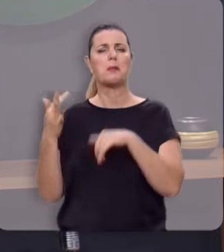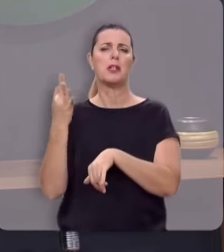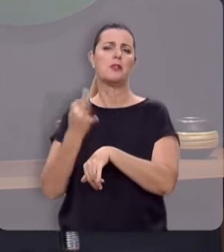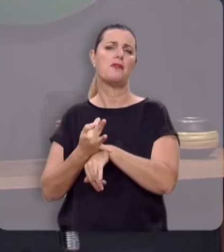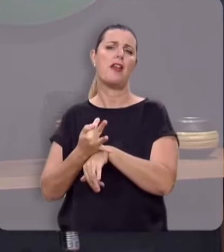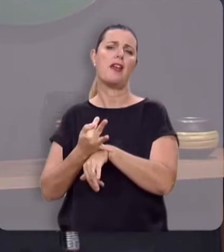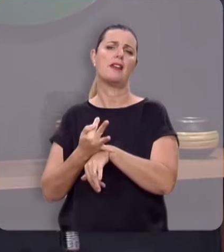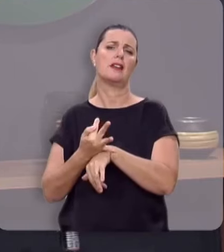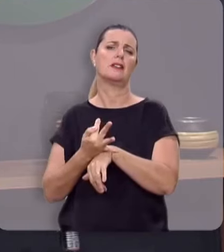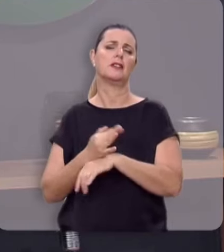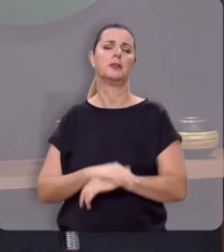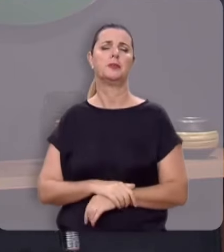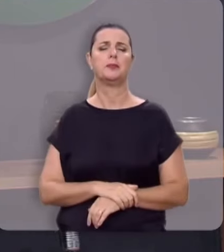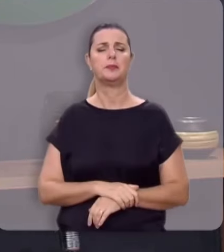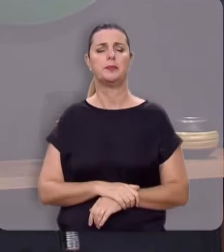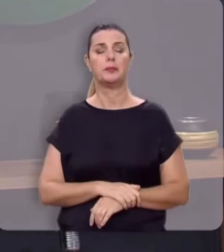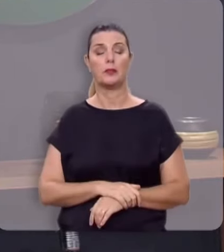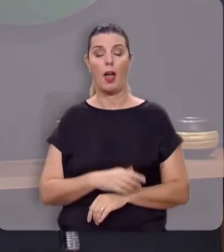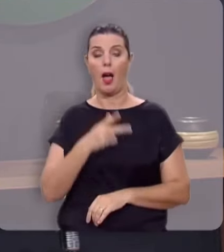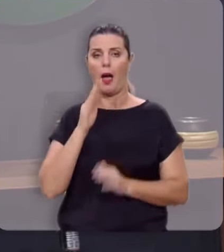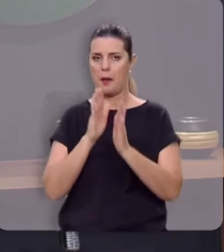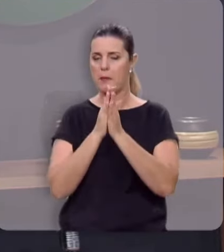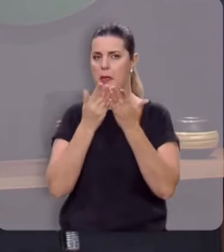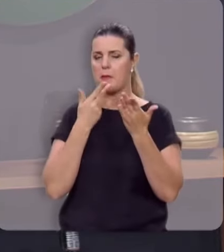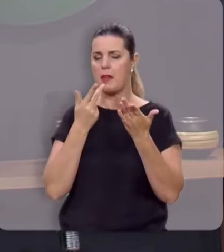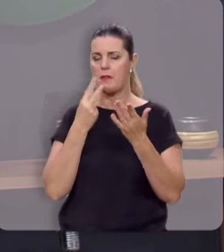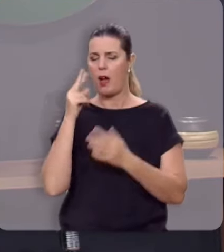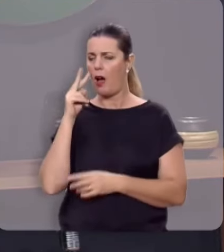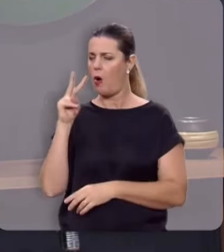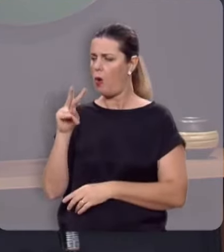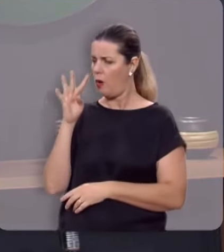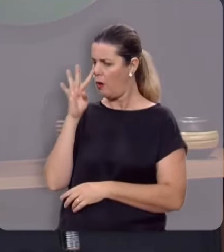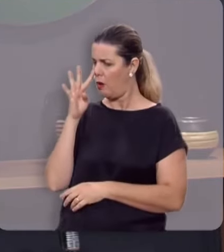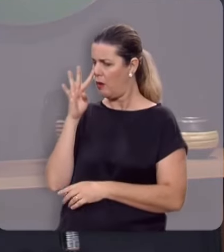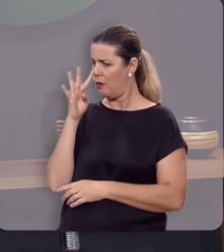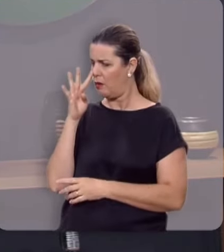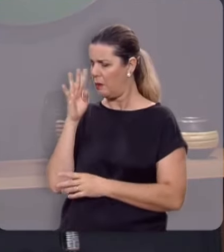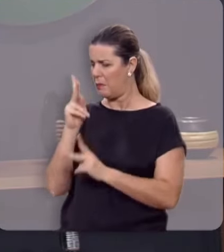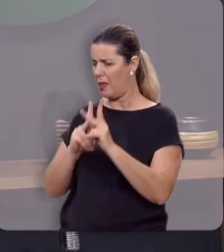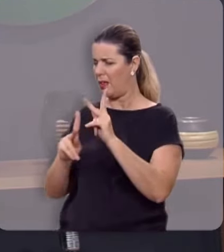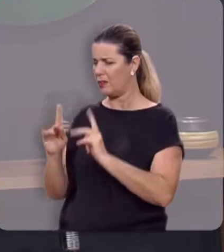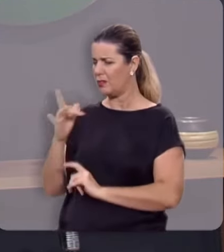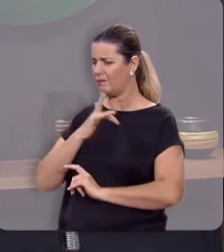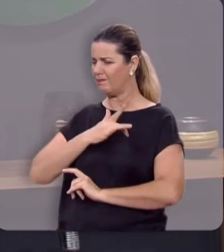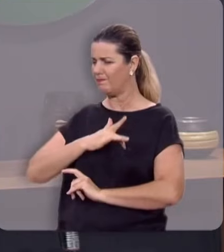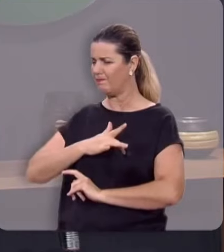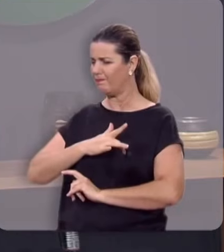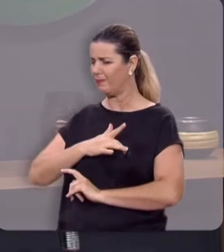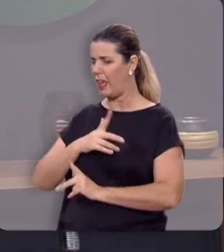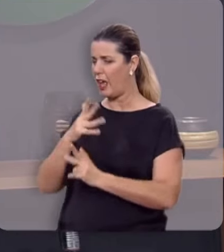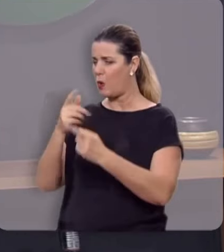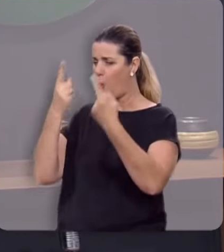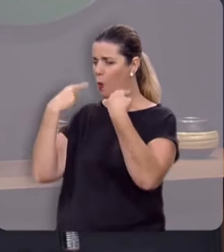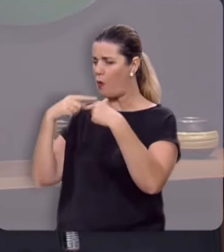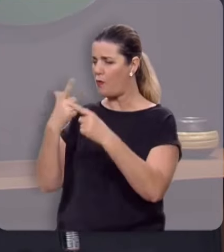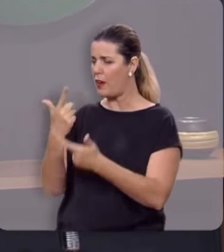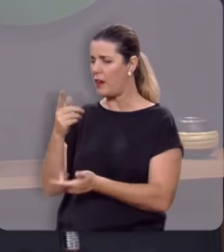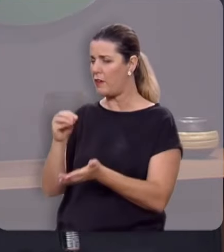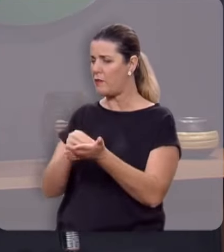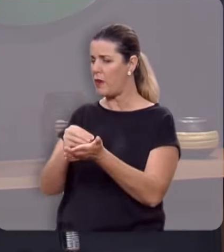férias. E diz a Bíblia que Jesus olha para essa multidão, se compadece dela porque eram como ovelhas sem